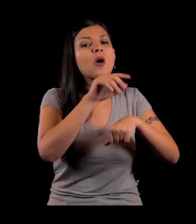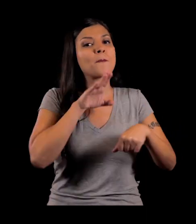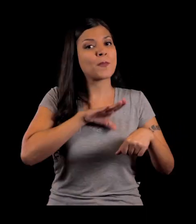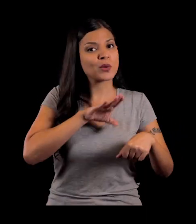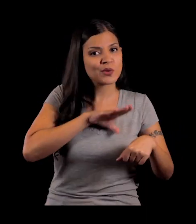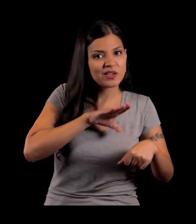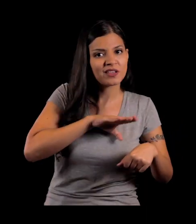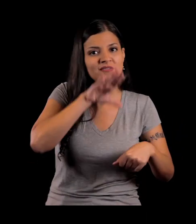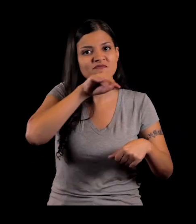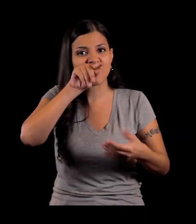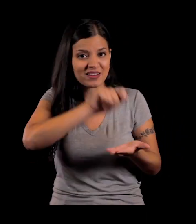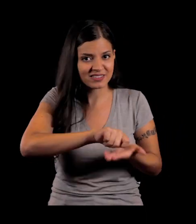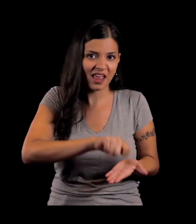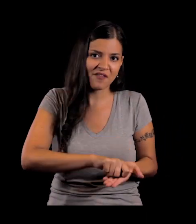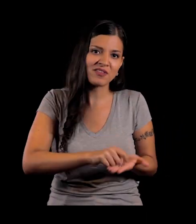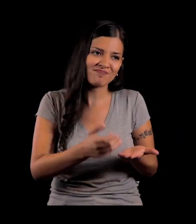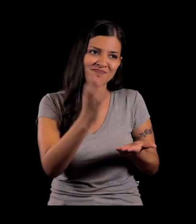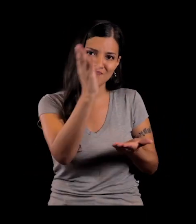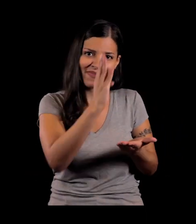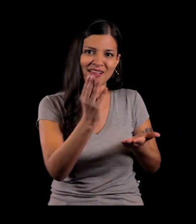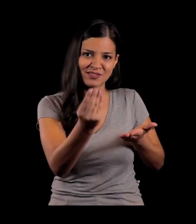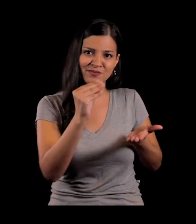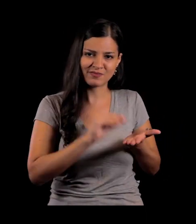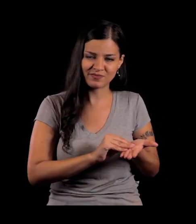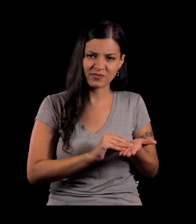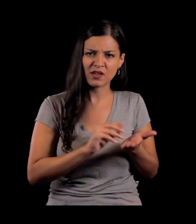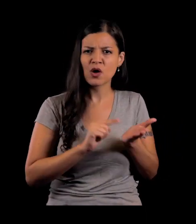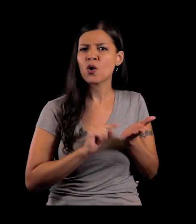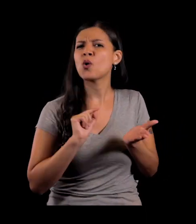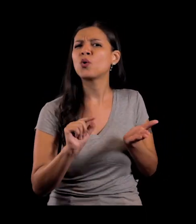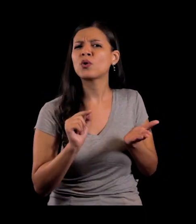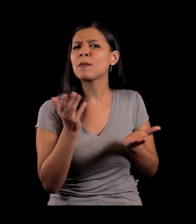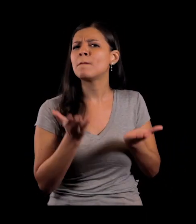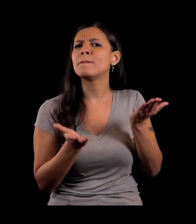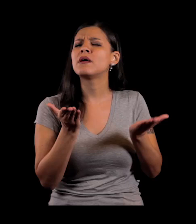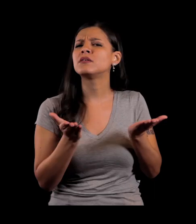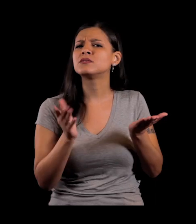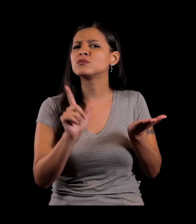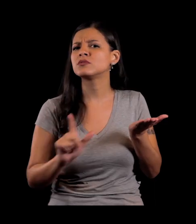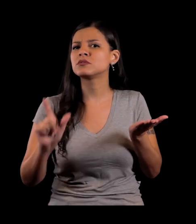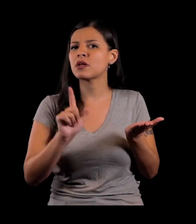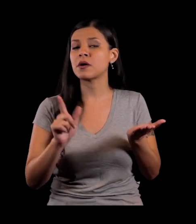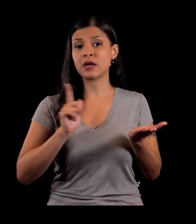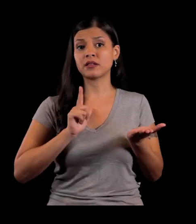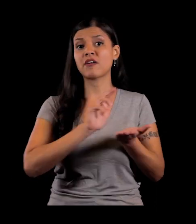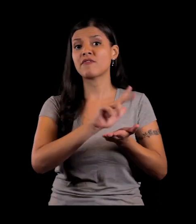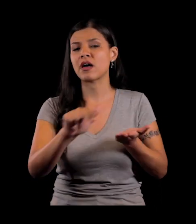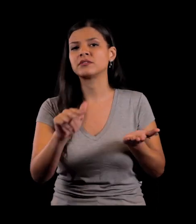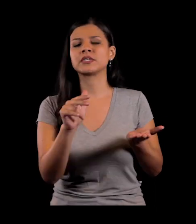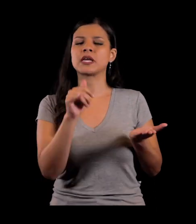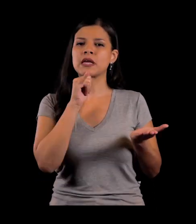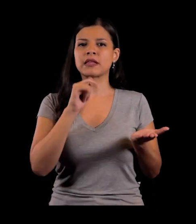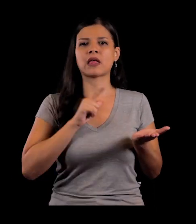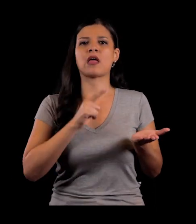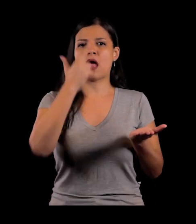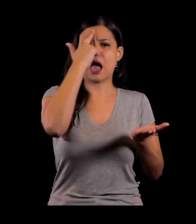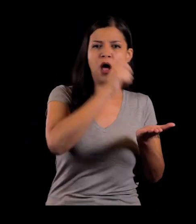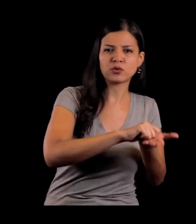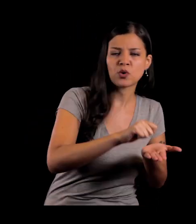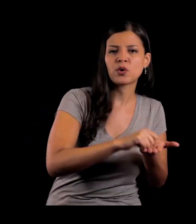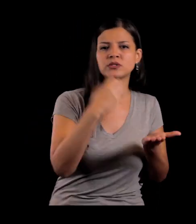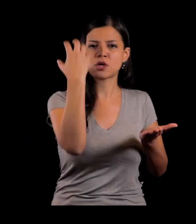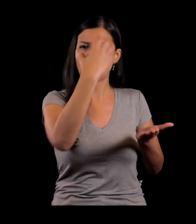Brasil está incluído. O balanço literário envolve muitas coisas, autores, ou romances, ou